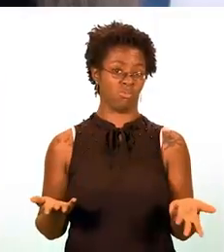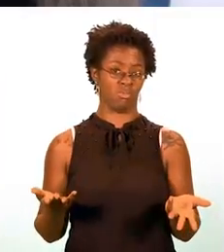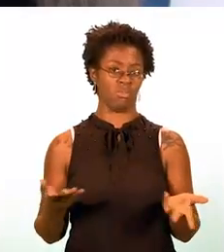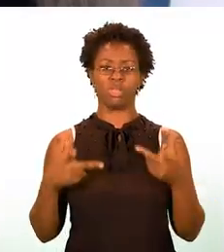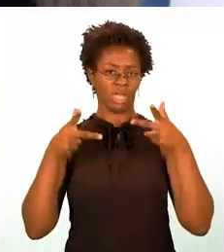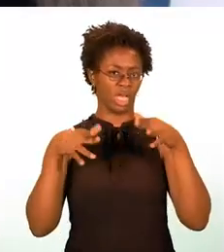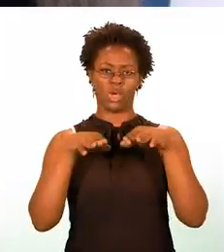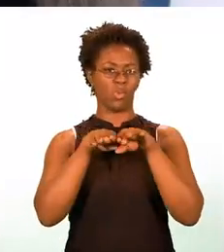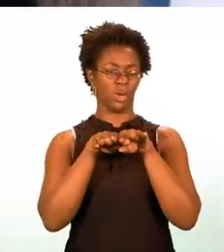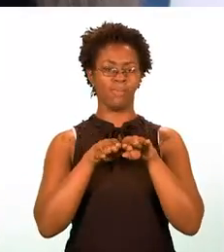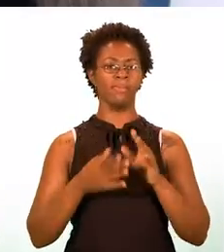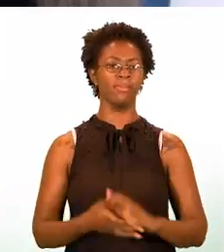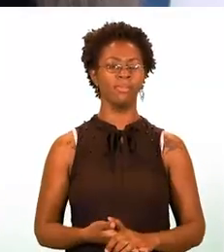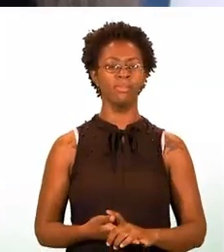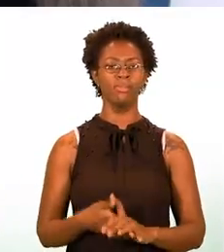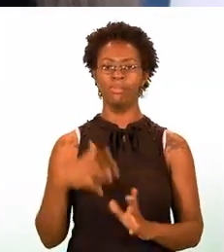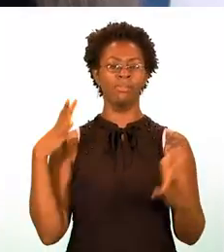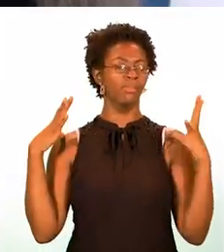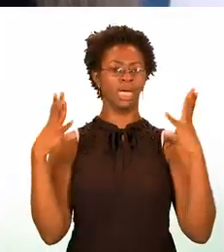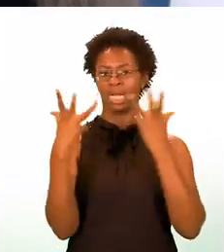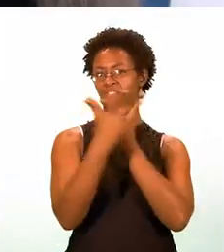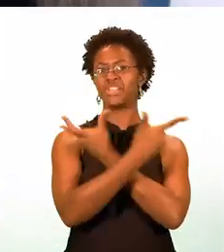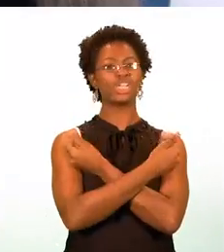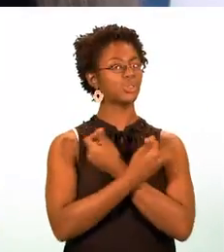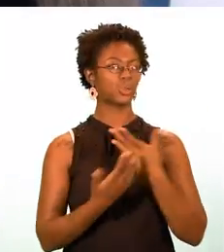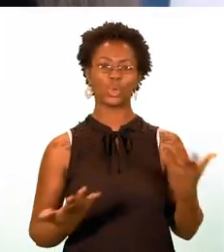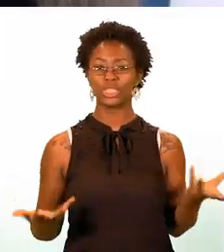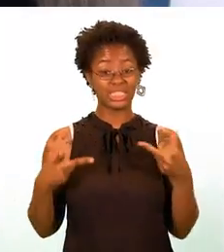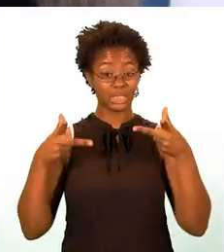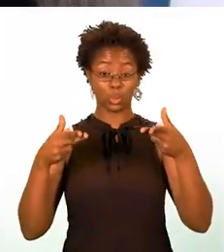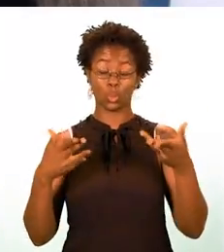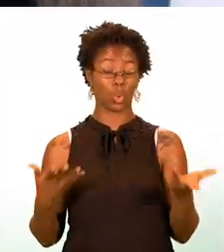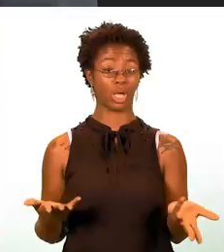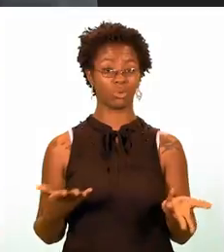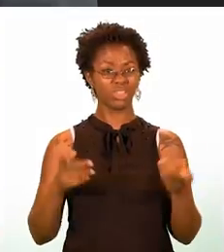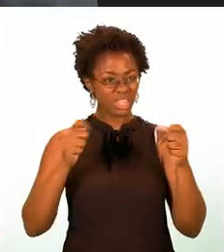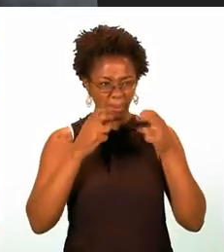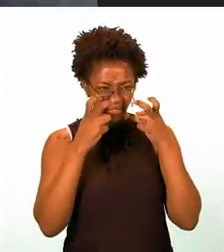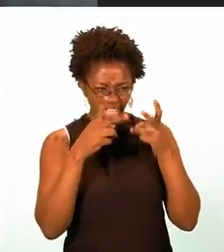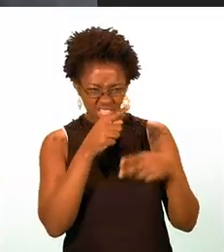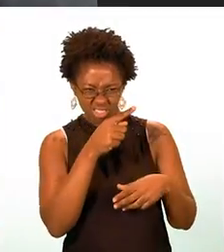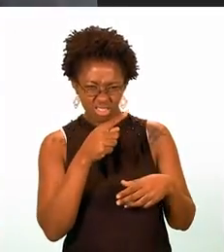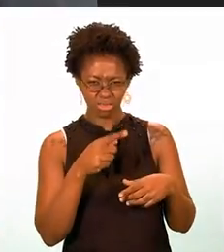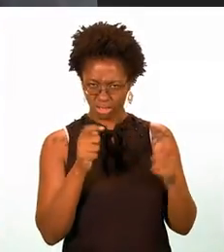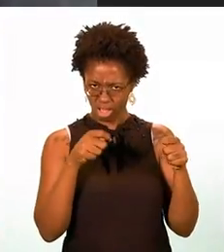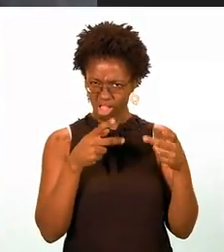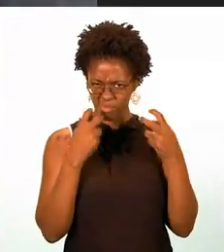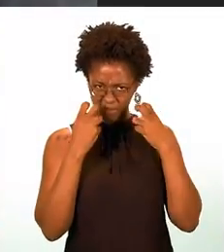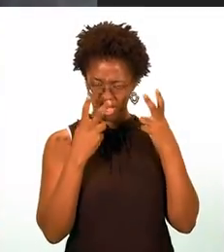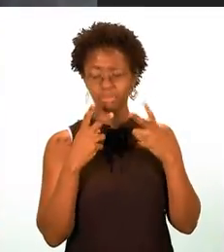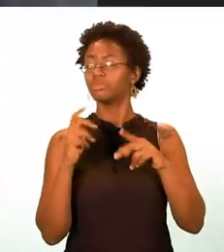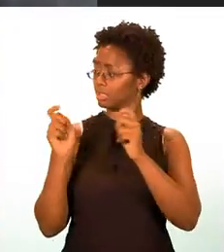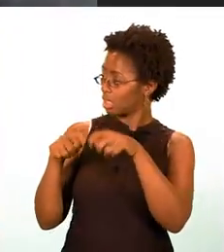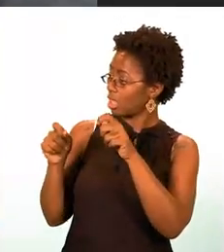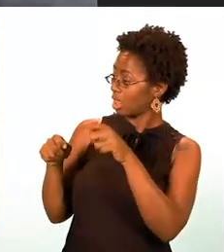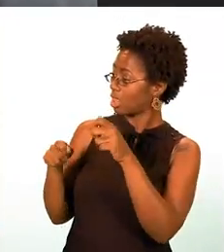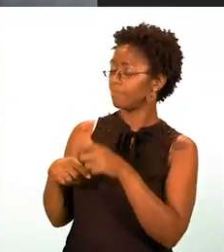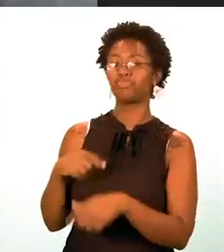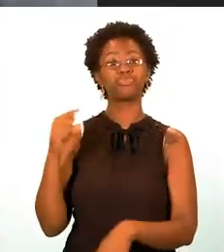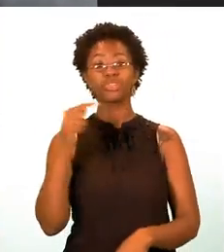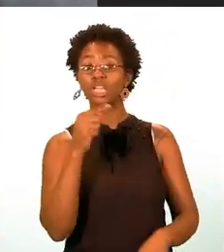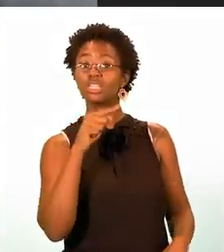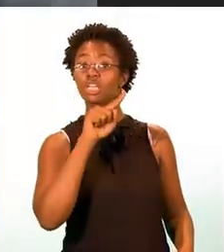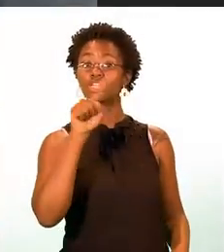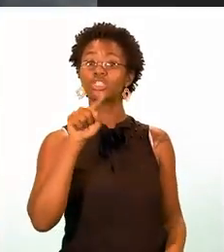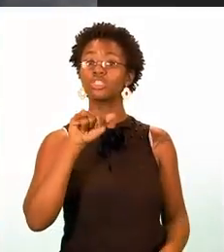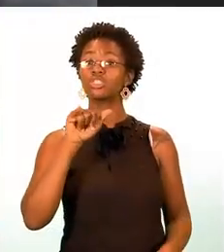quanto. Tão bonitas quanto, são maravilhosas. Olha, dá para ver isso? Dá. Isso daqui